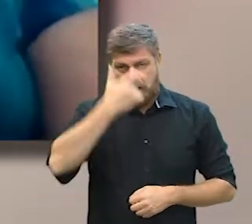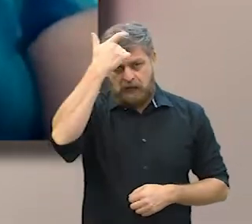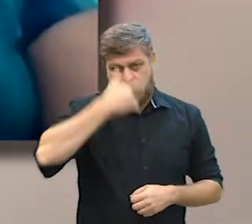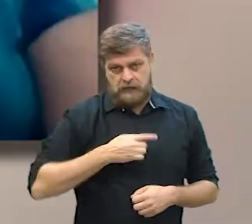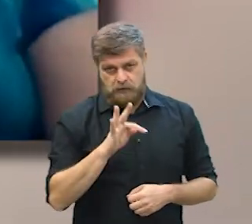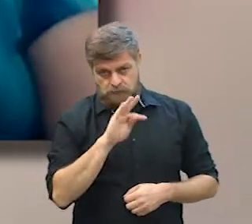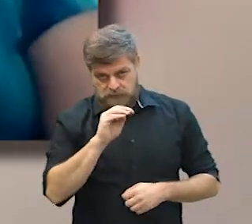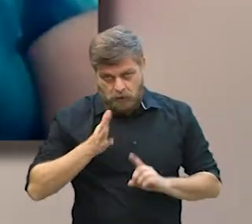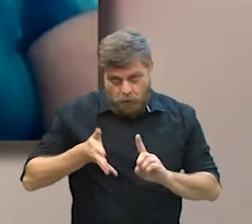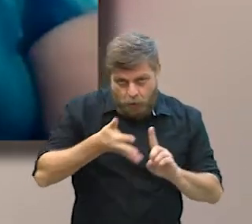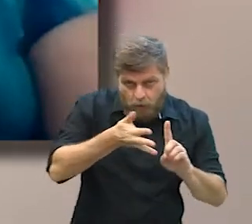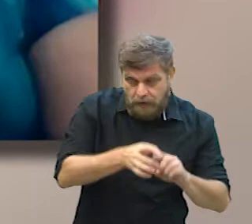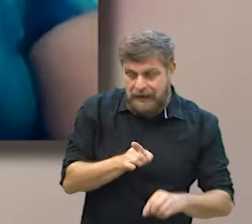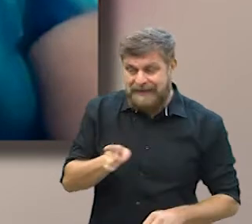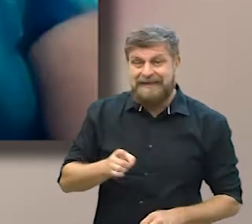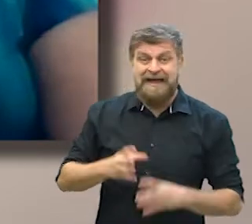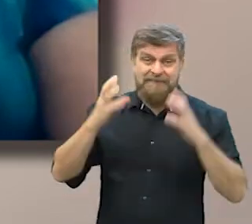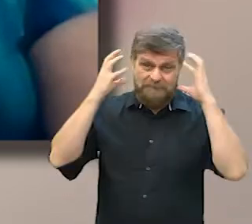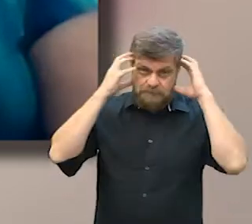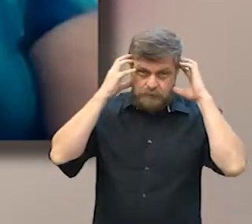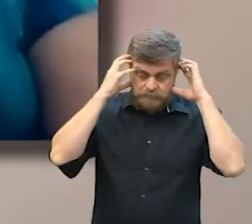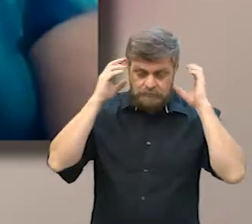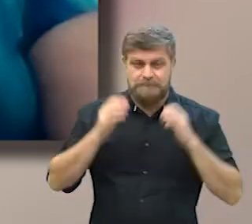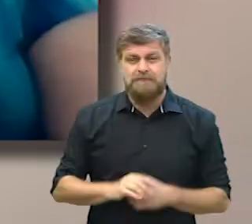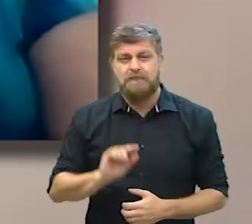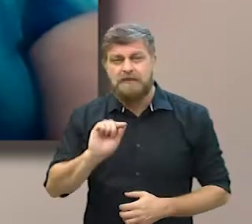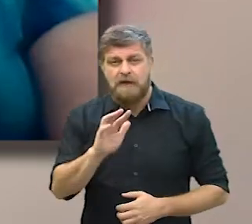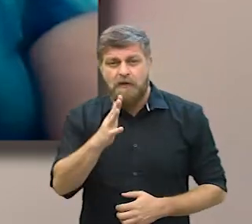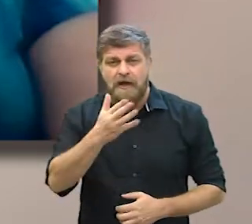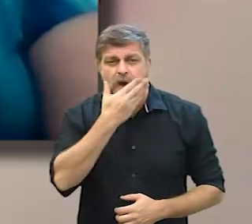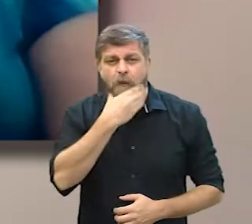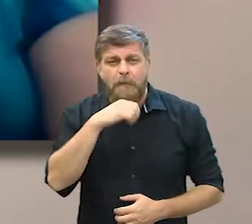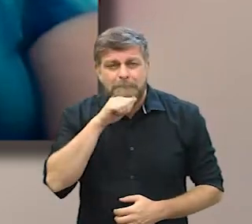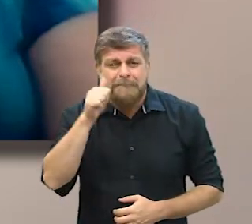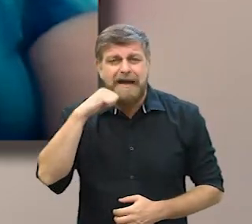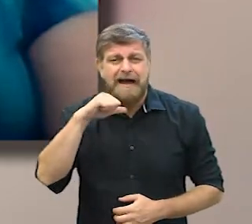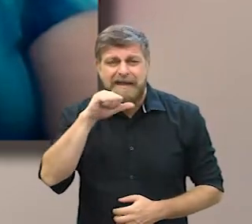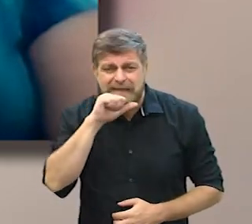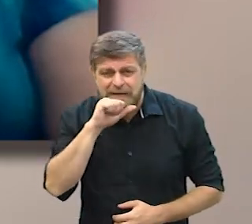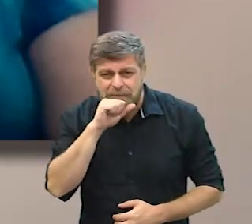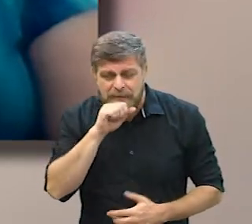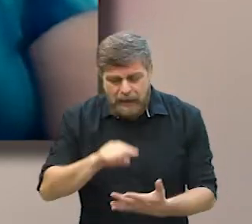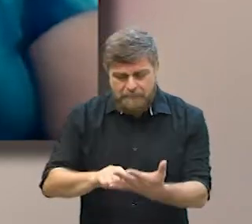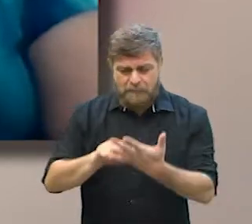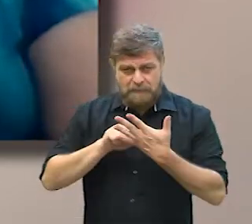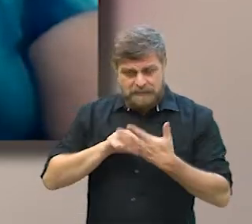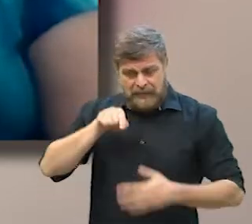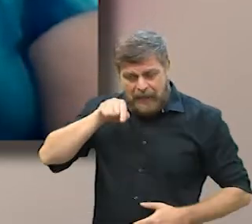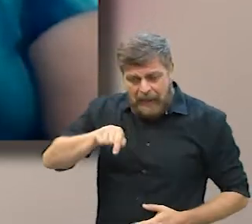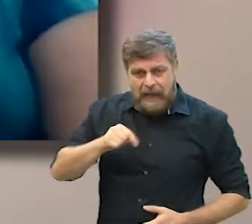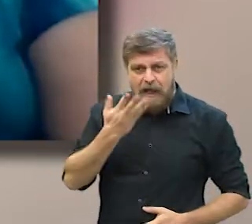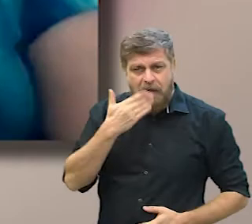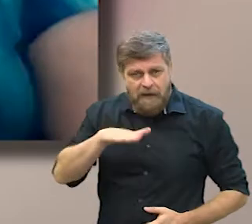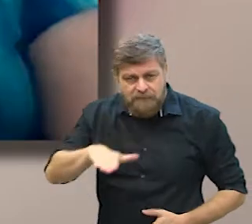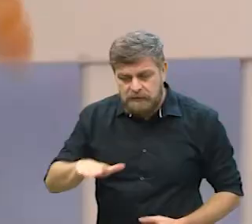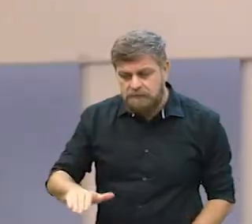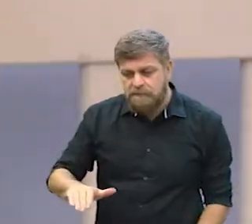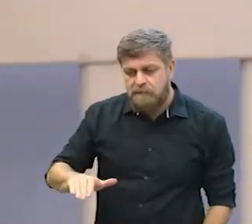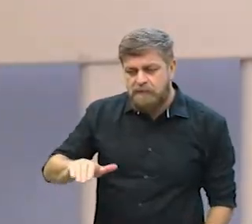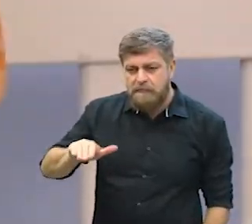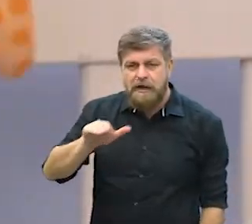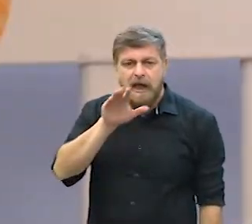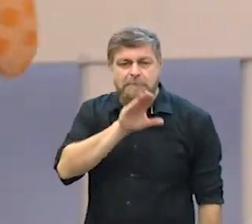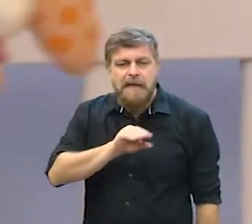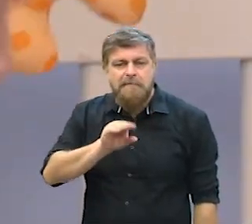terapeuta ocupacional, e a Sandra Fono, ele tem como mostrar que houve um momento que essa criança fazia